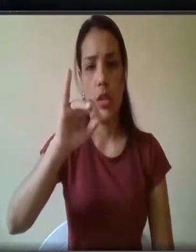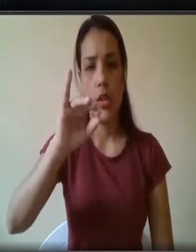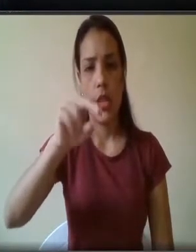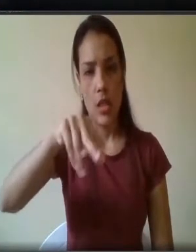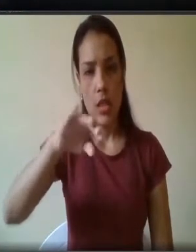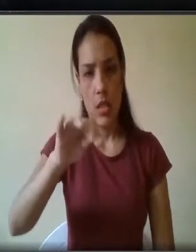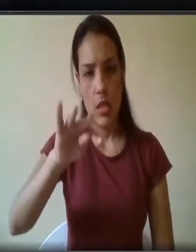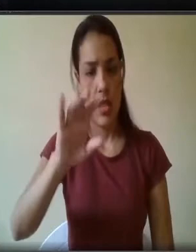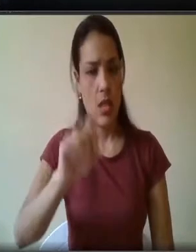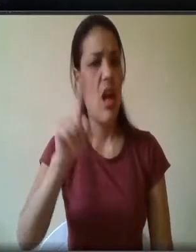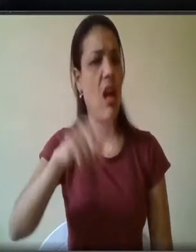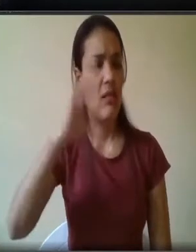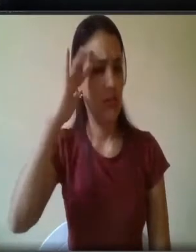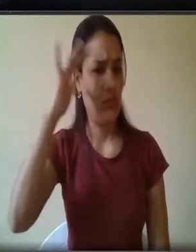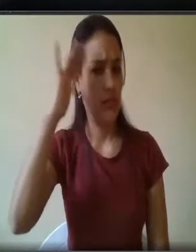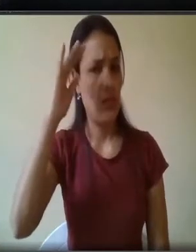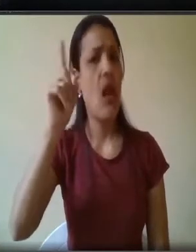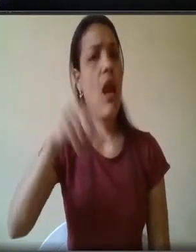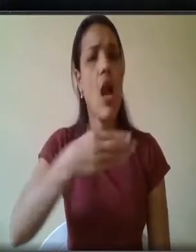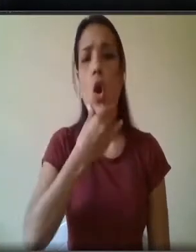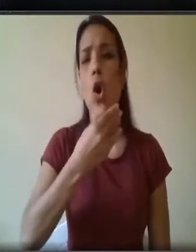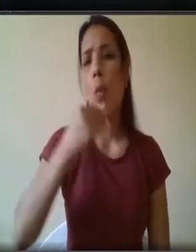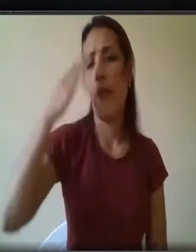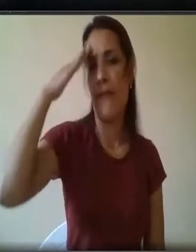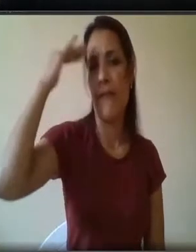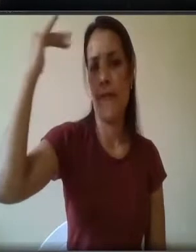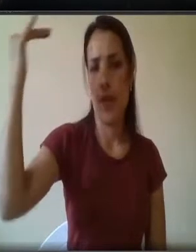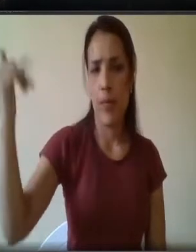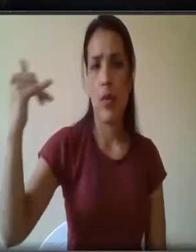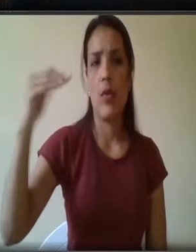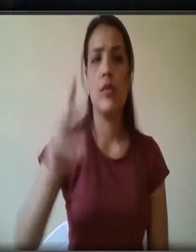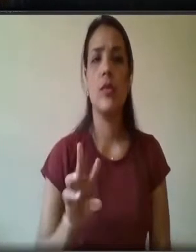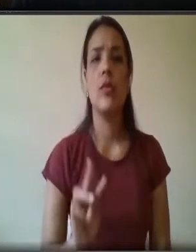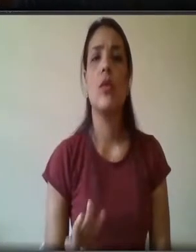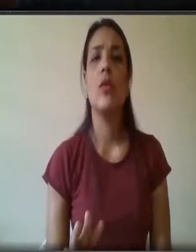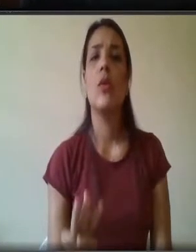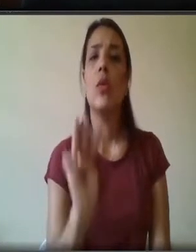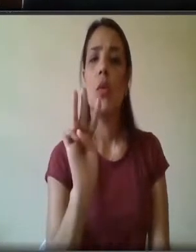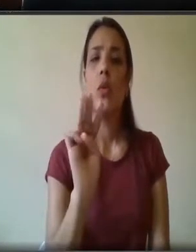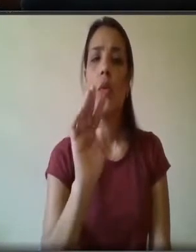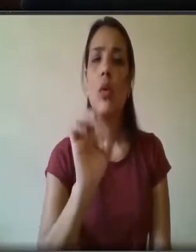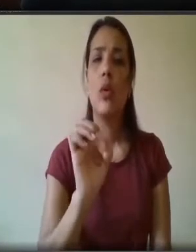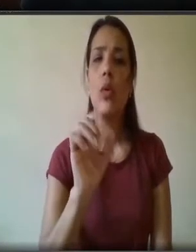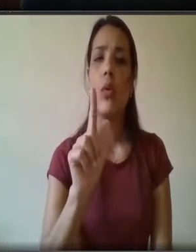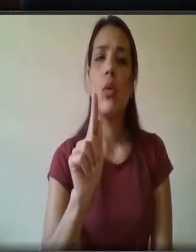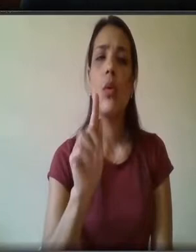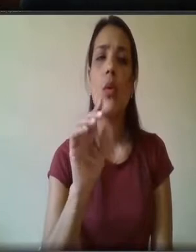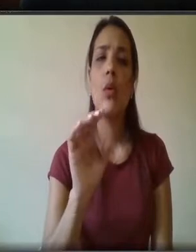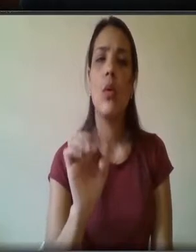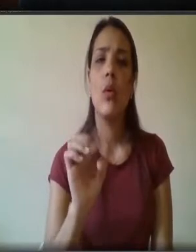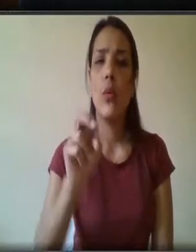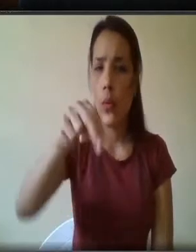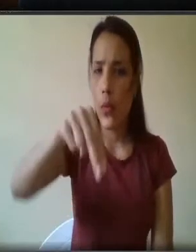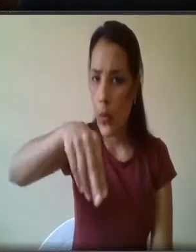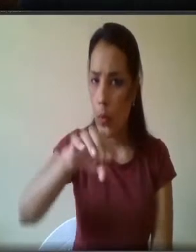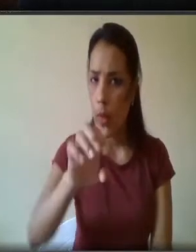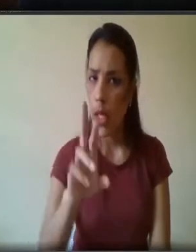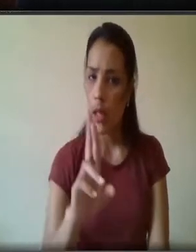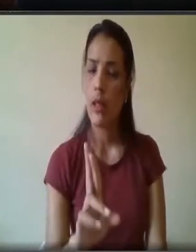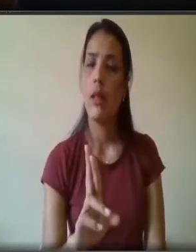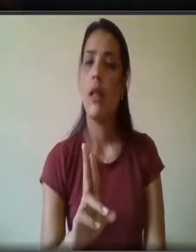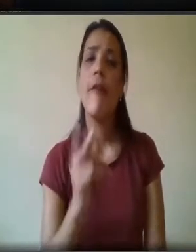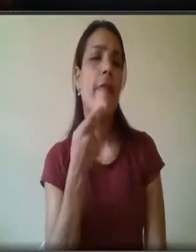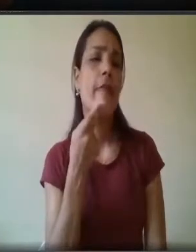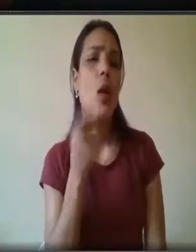né, um geógrafo, o Wegener. O que o Wegener disse? O Wegener disse que